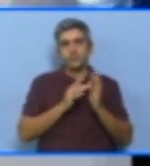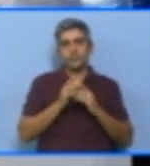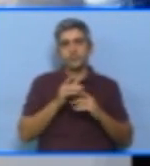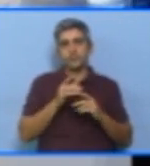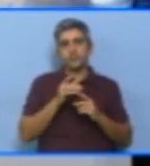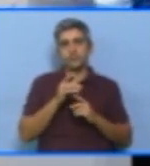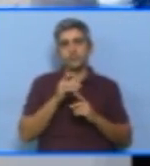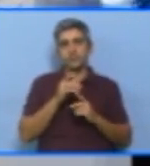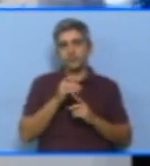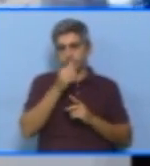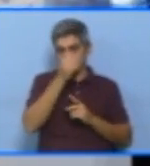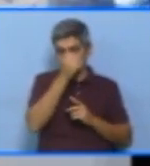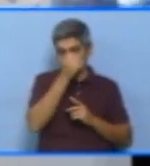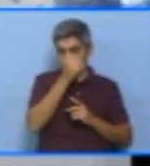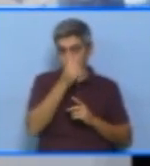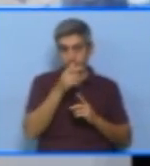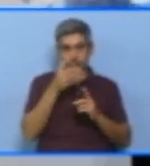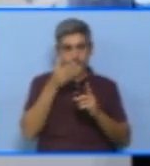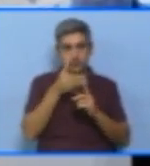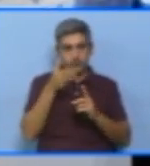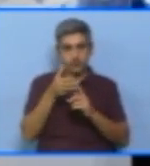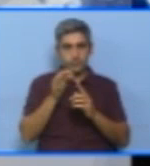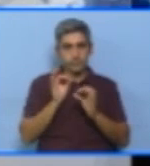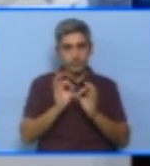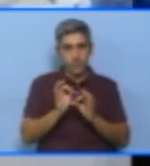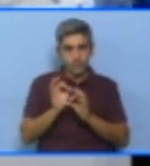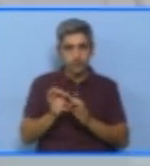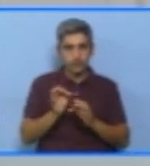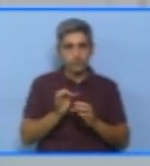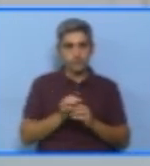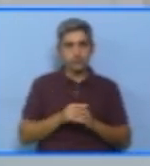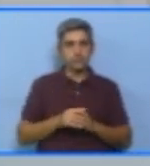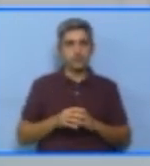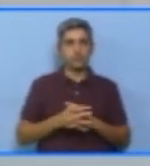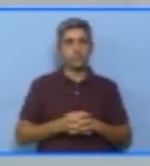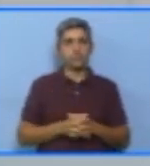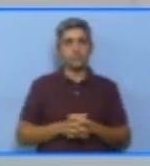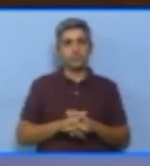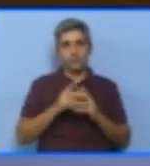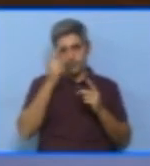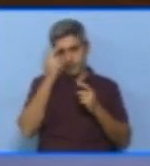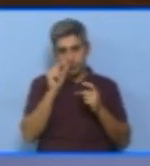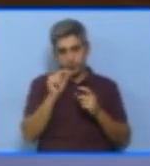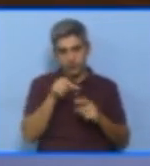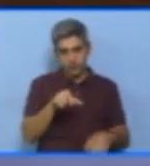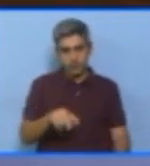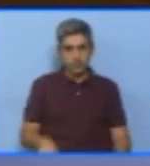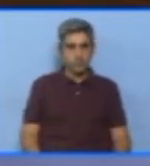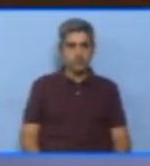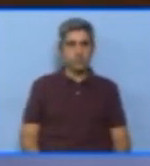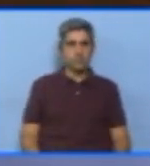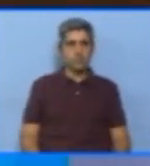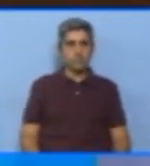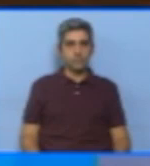A parábola é dirigida, tem destinatários muito próprios. Portanto, temos de pensar um bocadinho isto. É uma